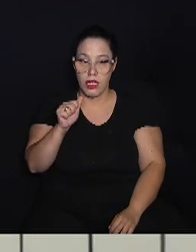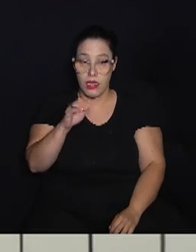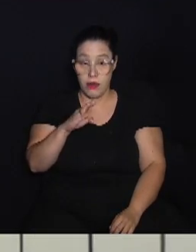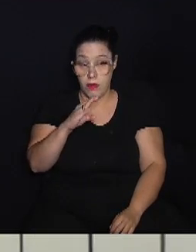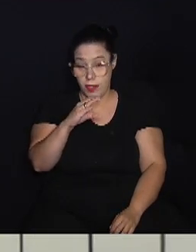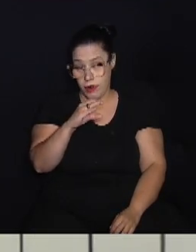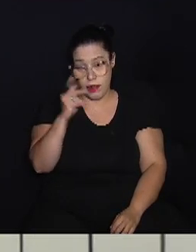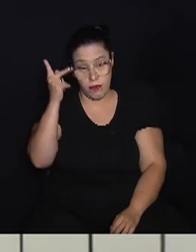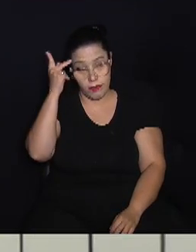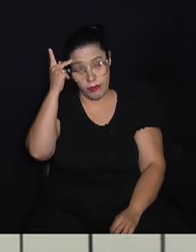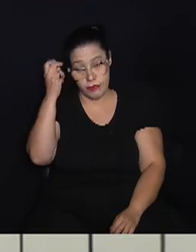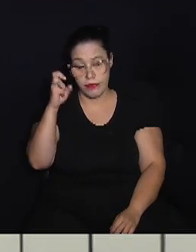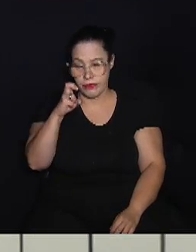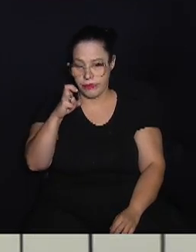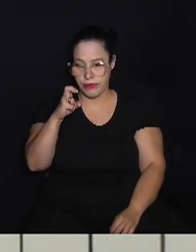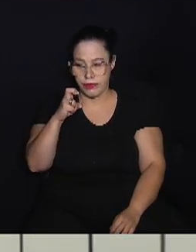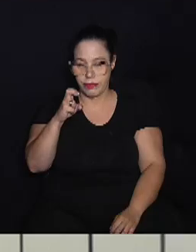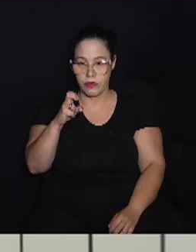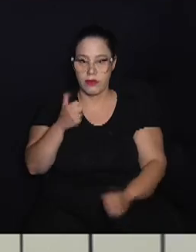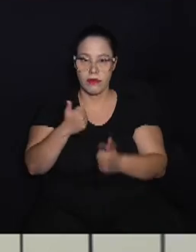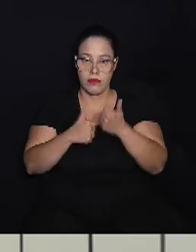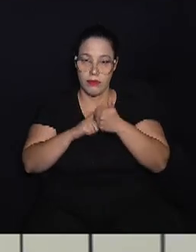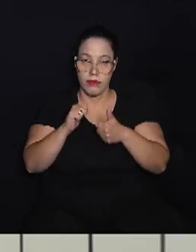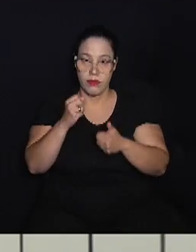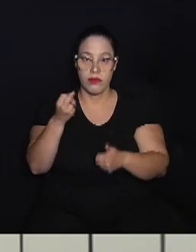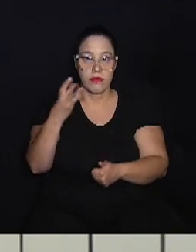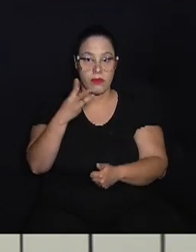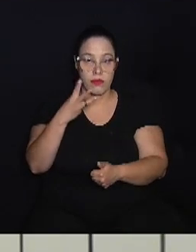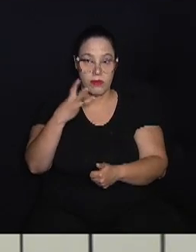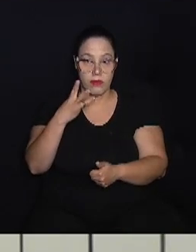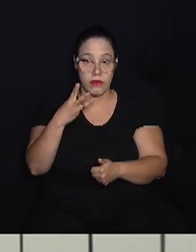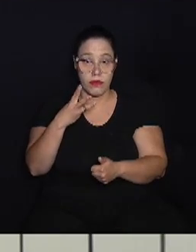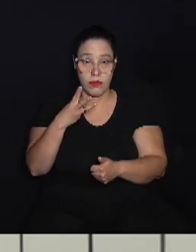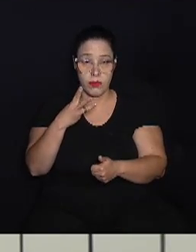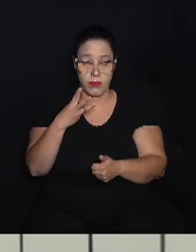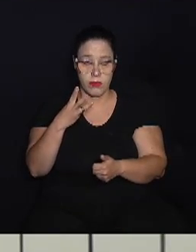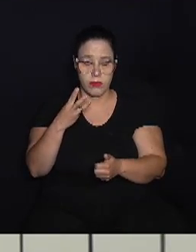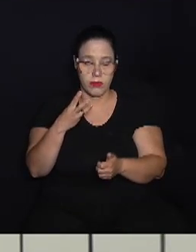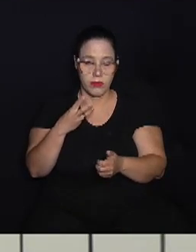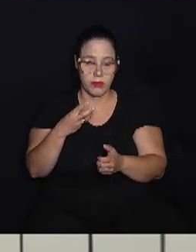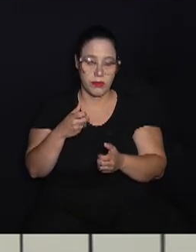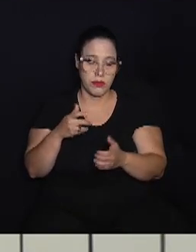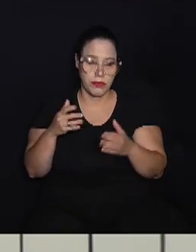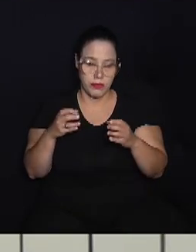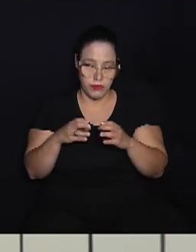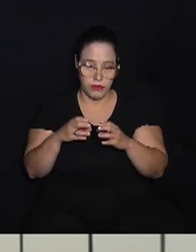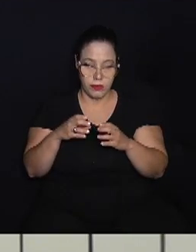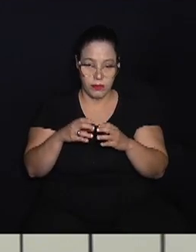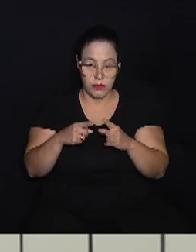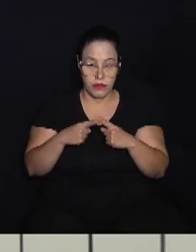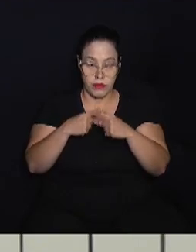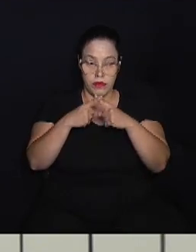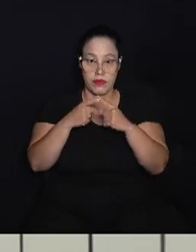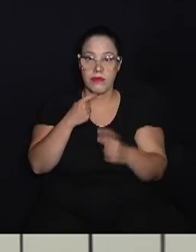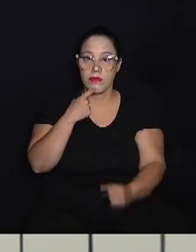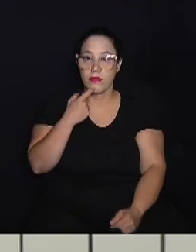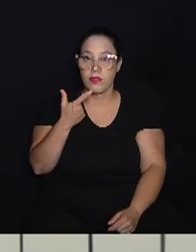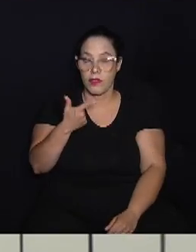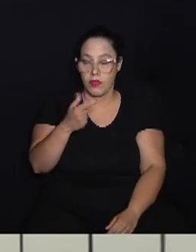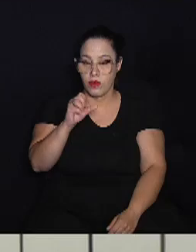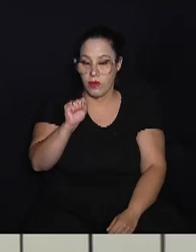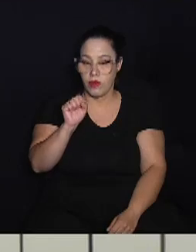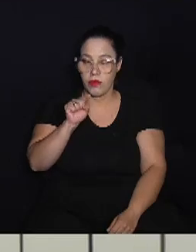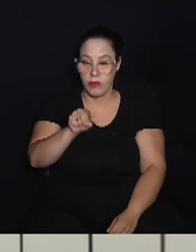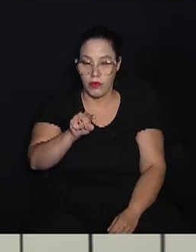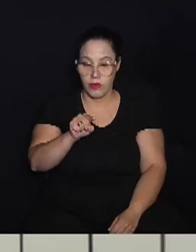Paulista, pela quinta rodada do estadual. Em 3 jogos disputados no Campeonato Paulista, o time campineiro soma 28